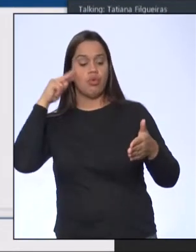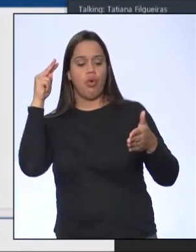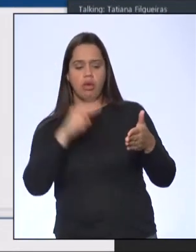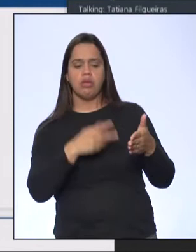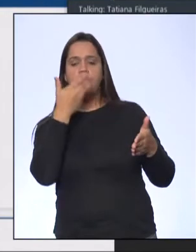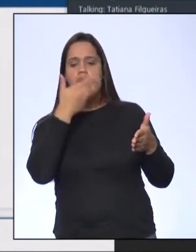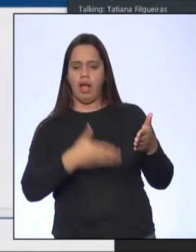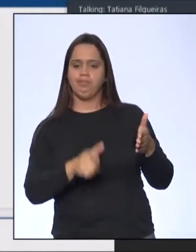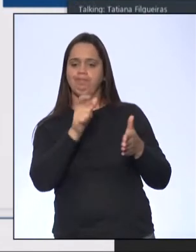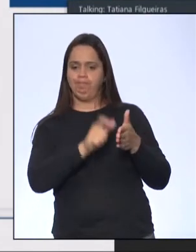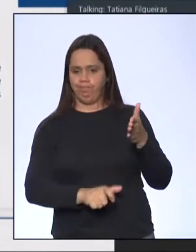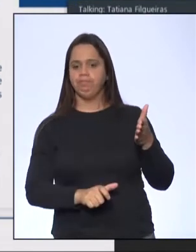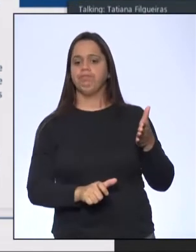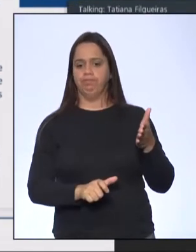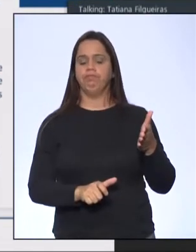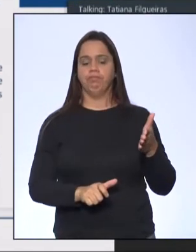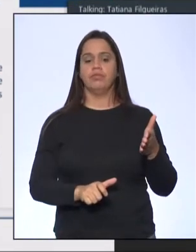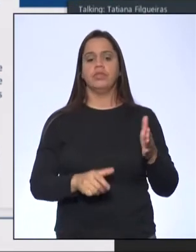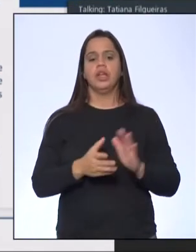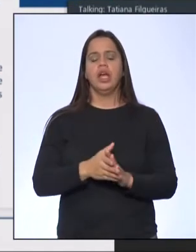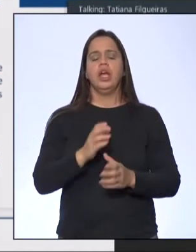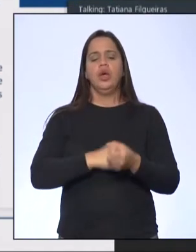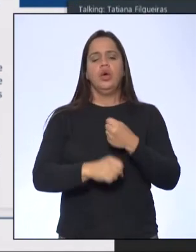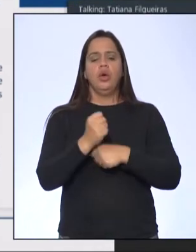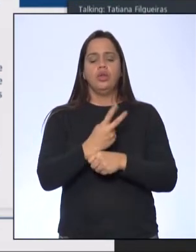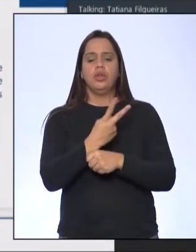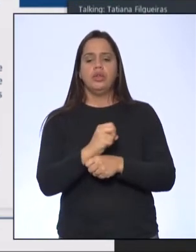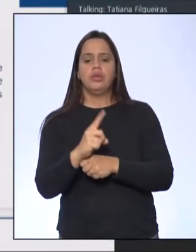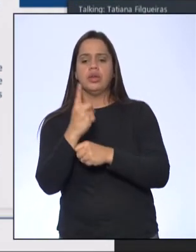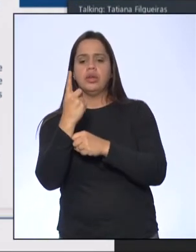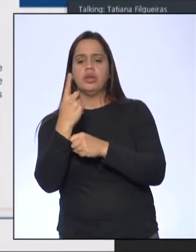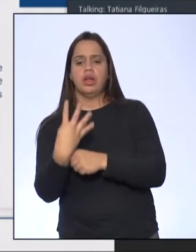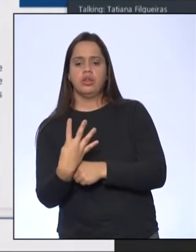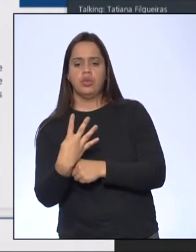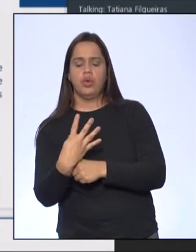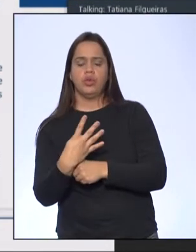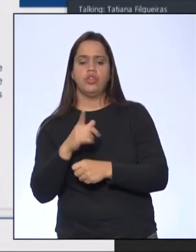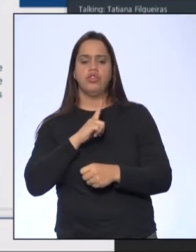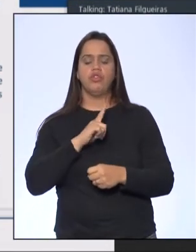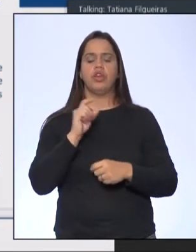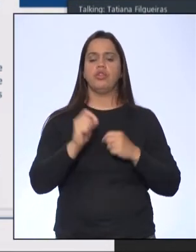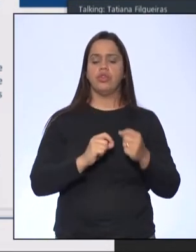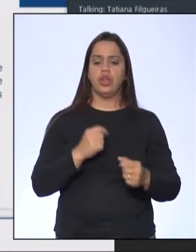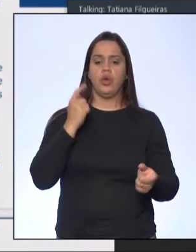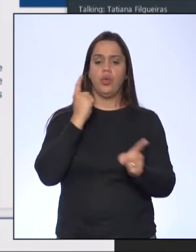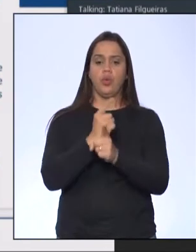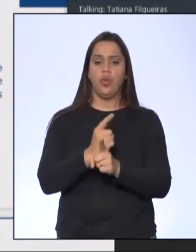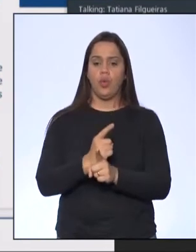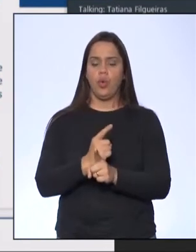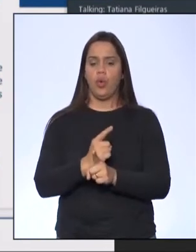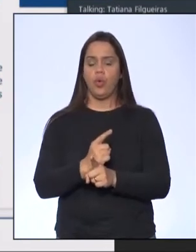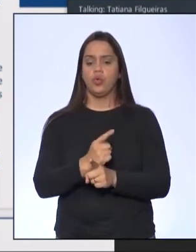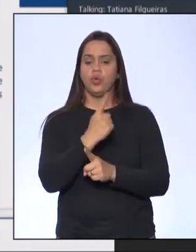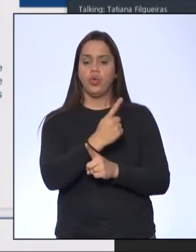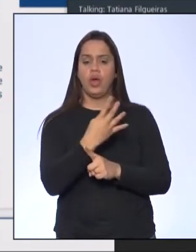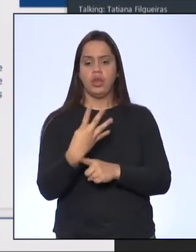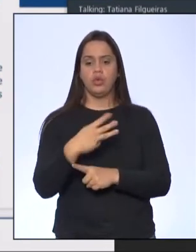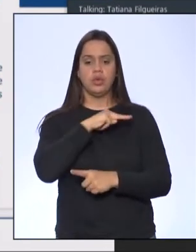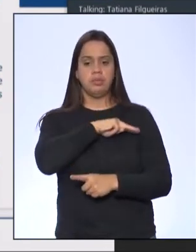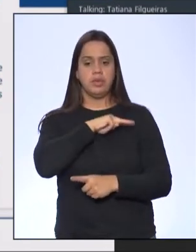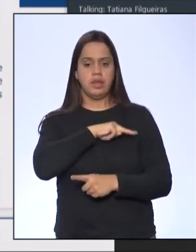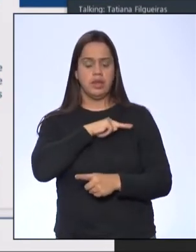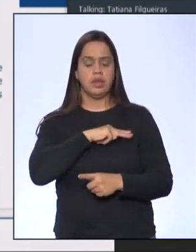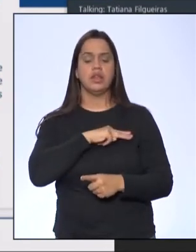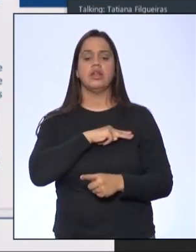Em 2014, a gente sediou um encontro no Brasil com 14 ministros da educação para falar sobre a importância das